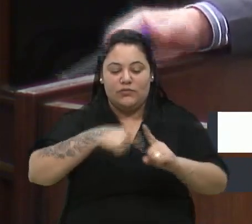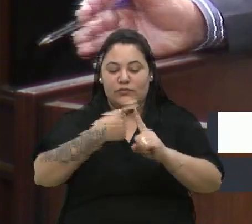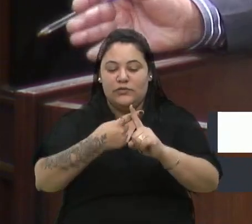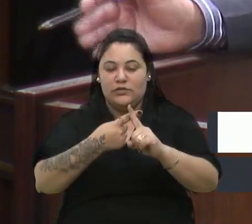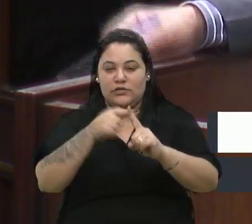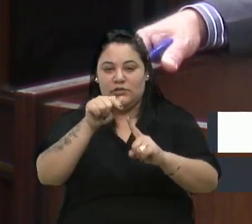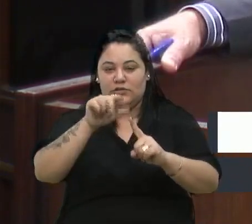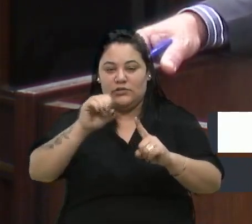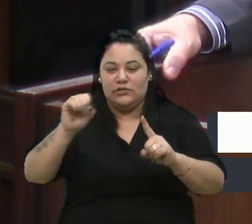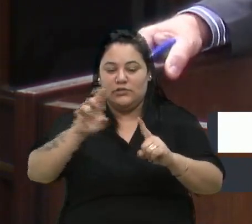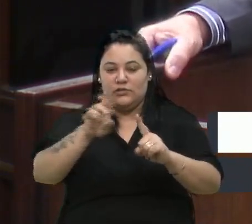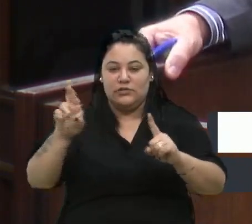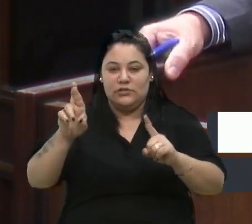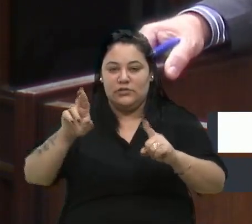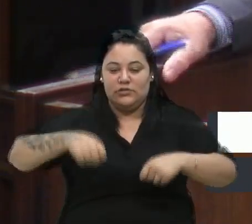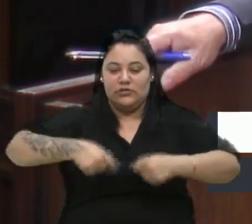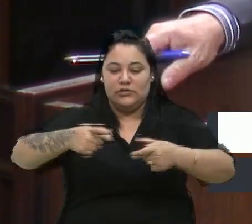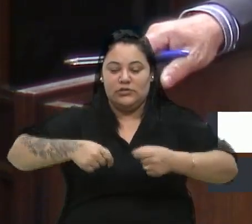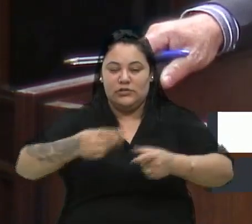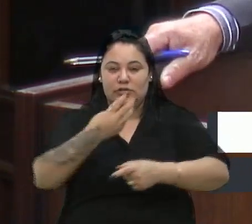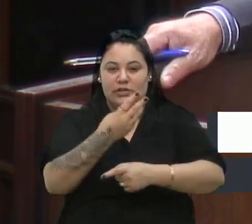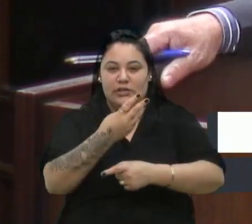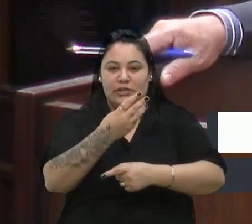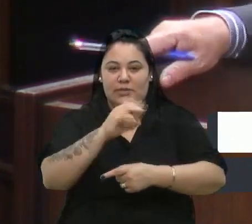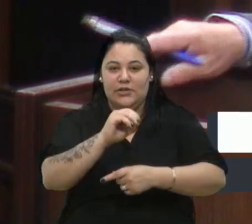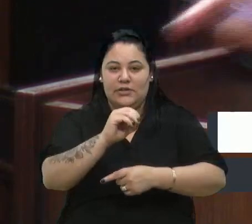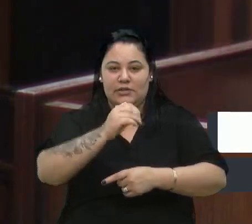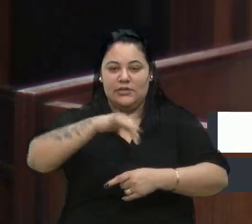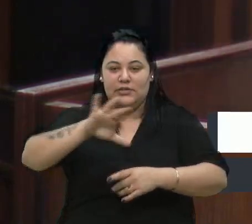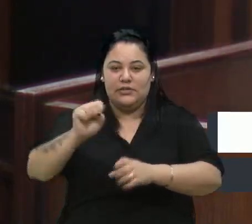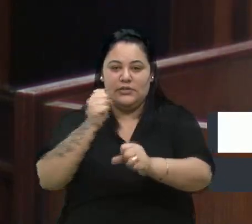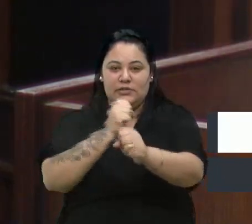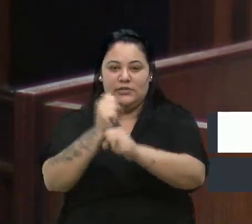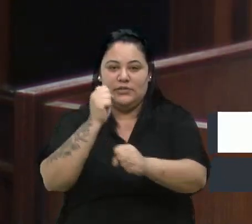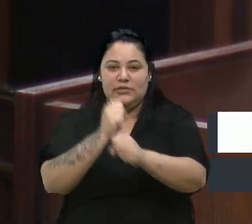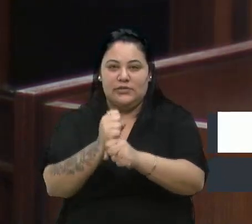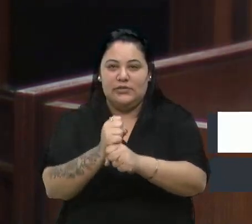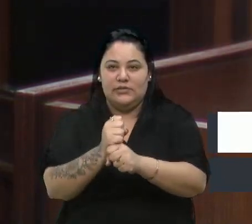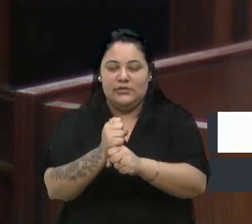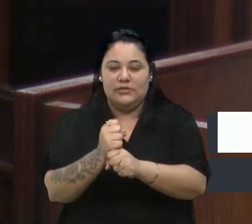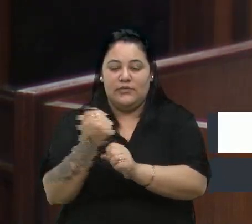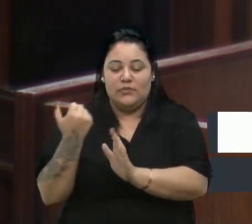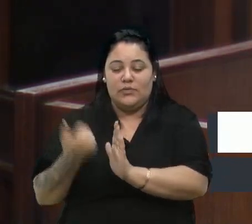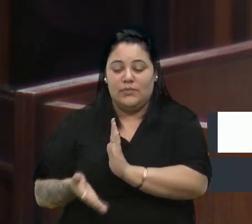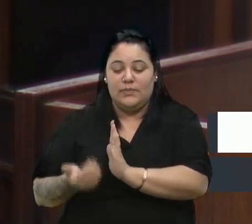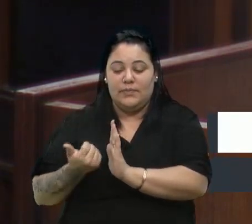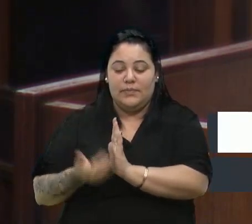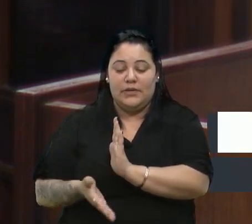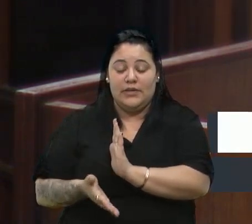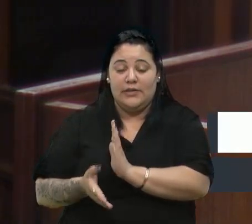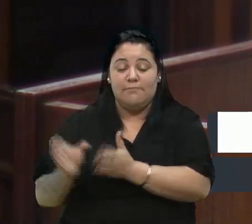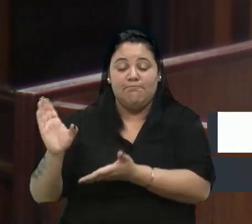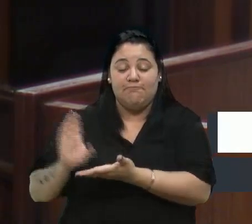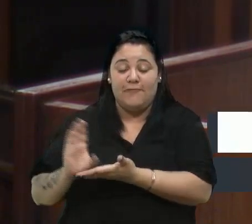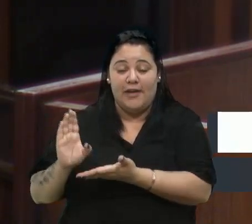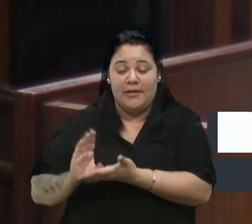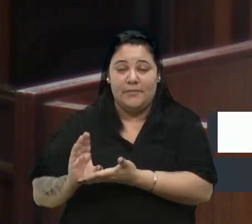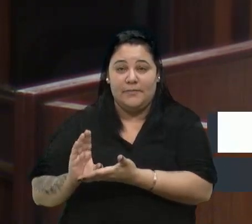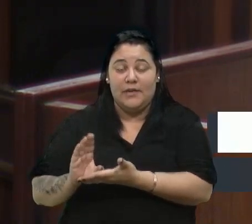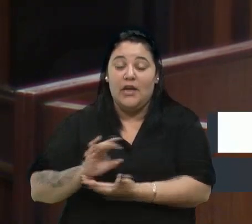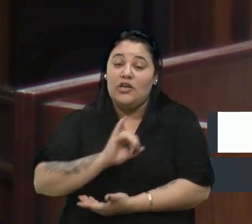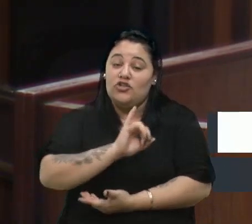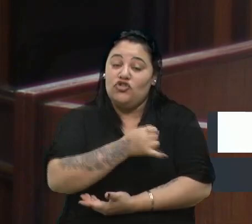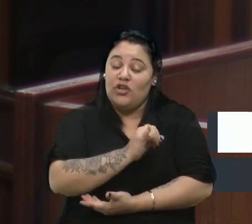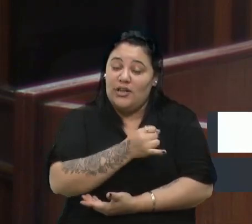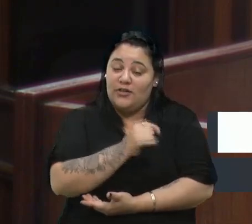vamos gastar em torno de 30 milhões ano e vamos perder um grande recurso. Em janeiro